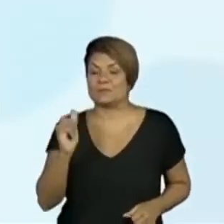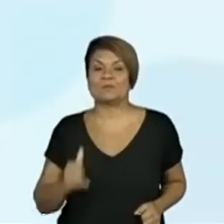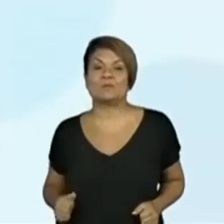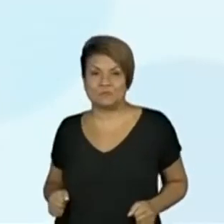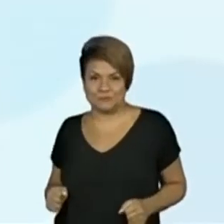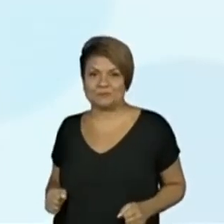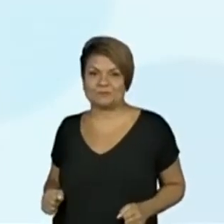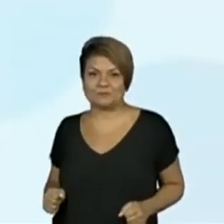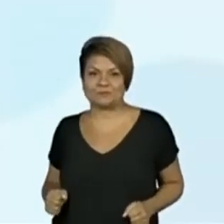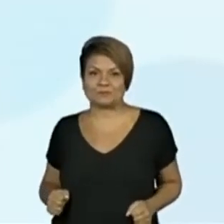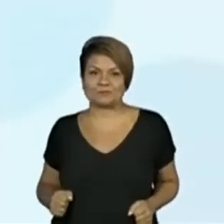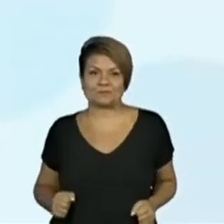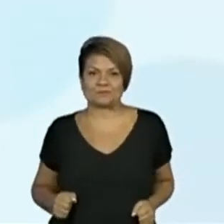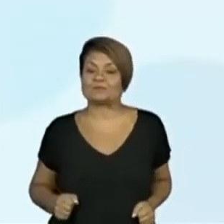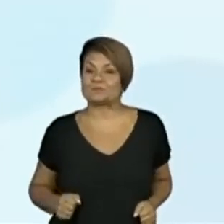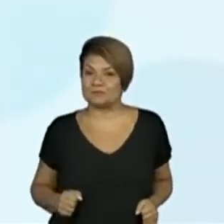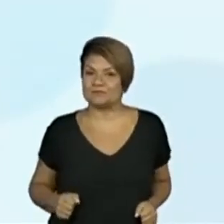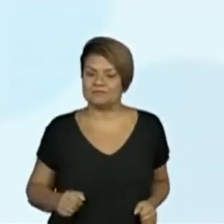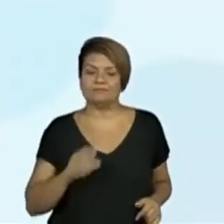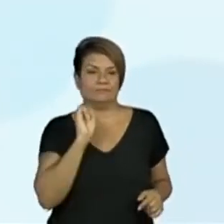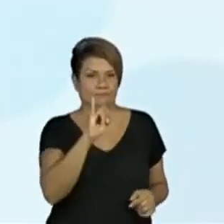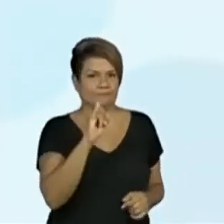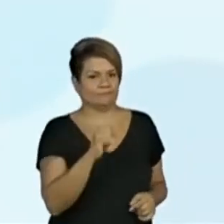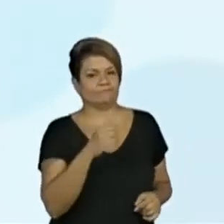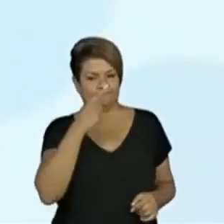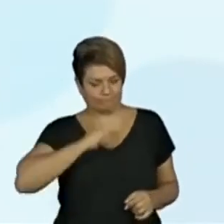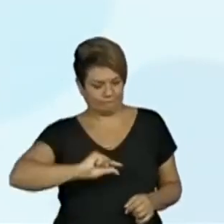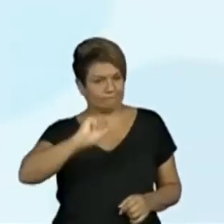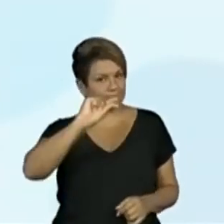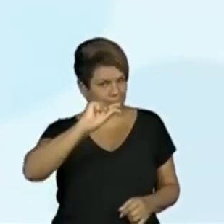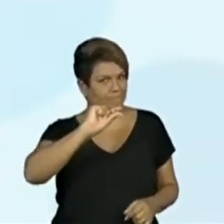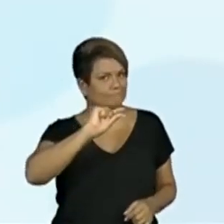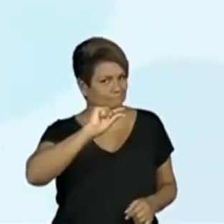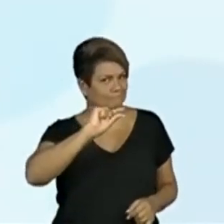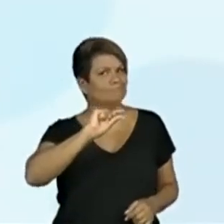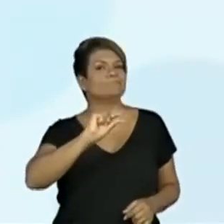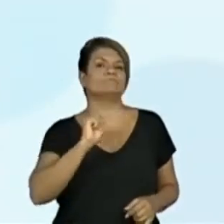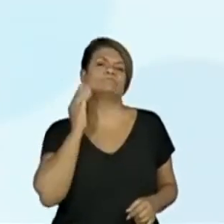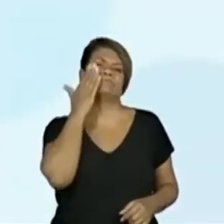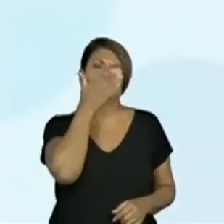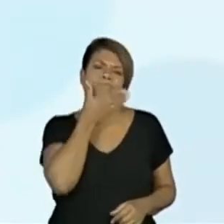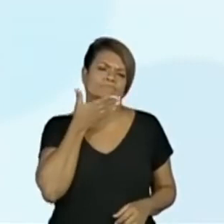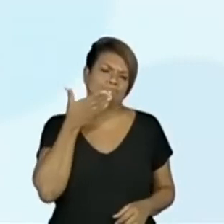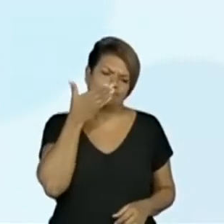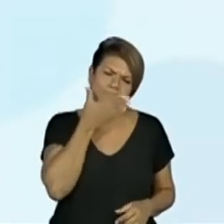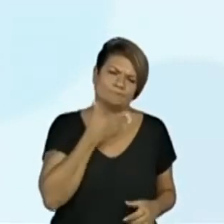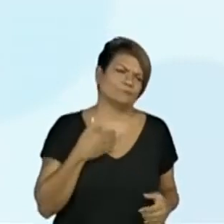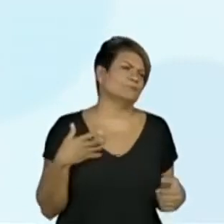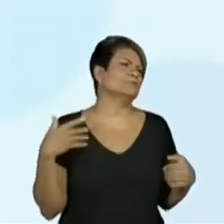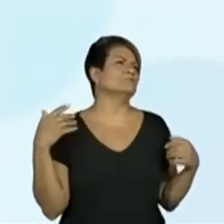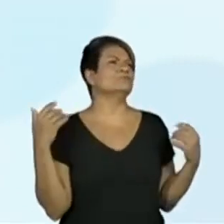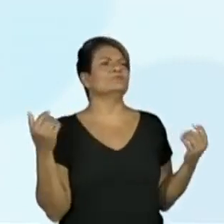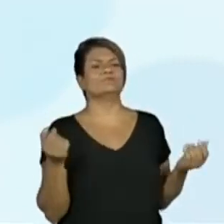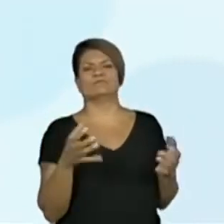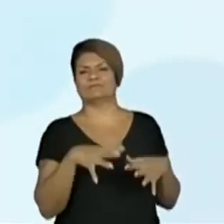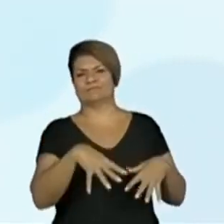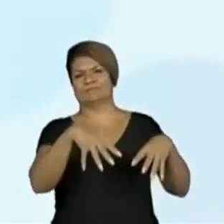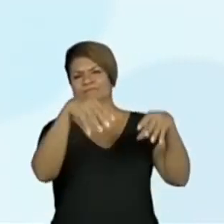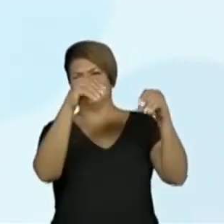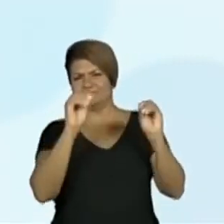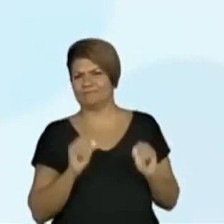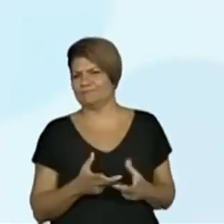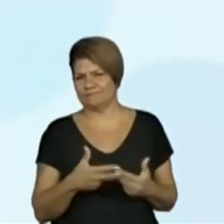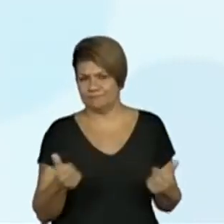são essas ideias? Se fosse o Mago Gael, eu diria que seria algo muito doce. Algum... O reino em equilíbrio. Mas